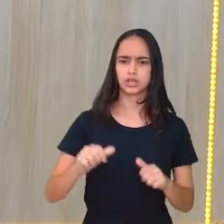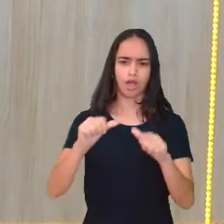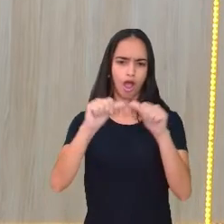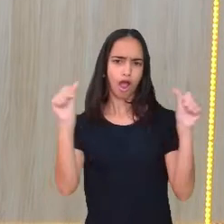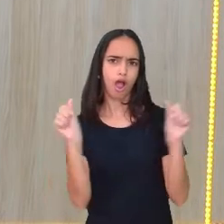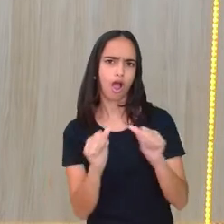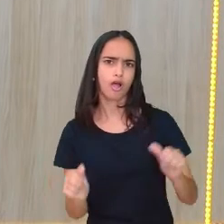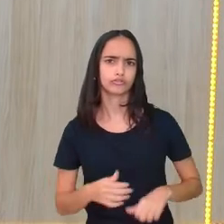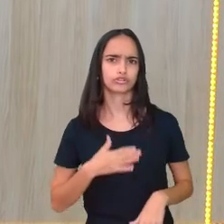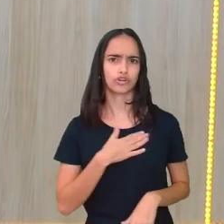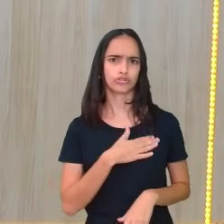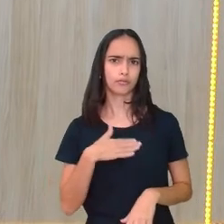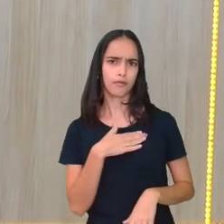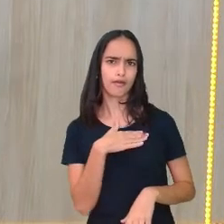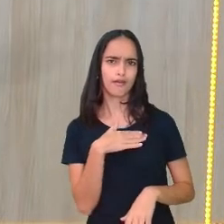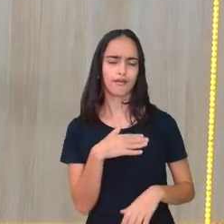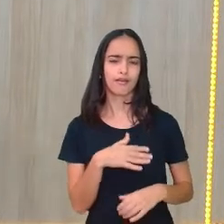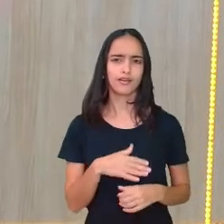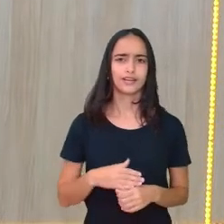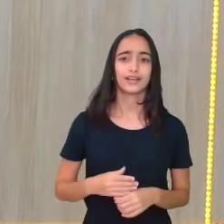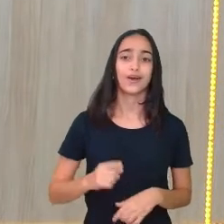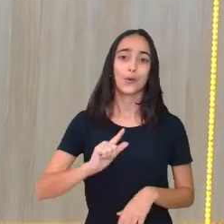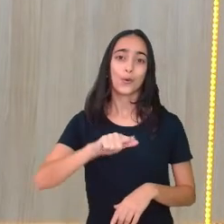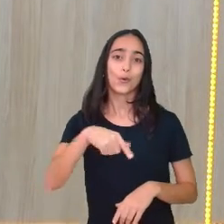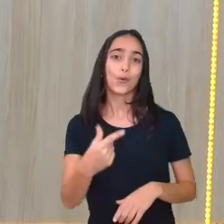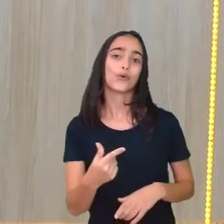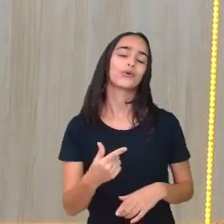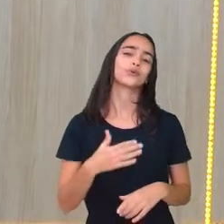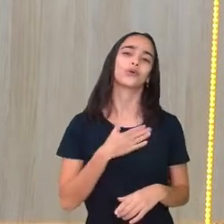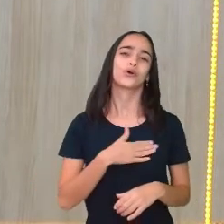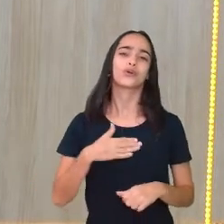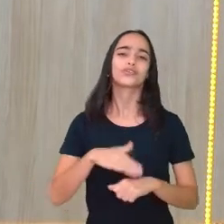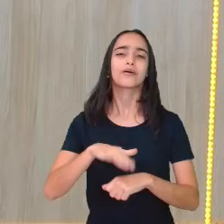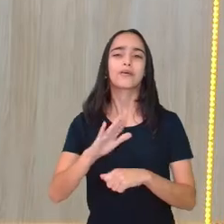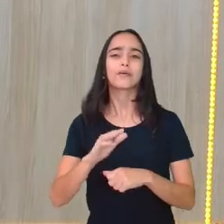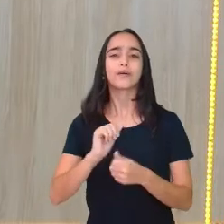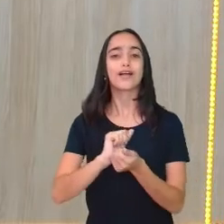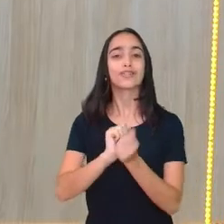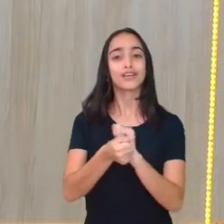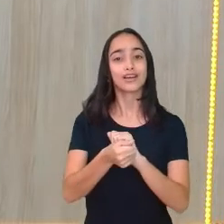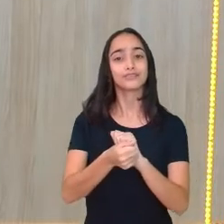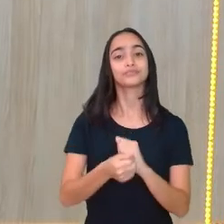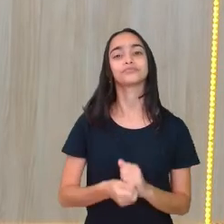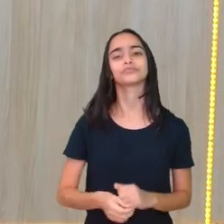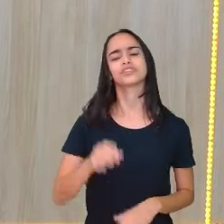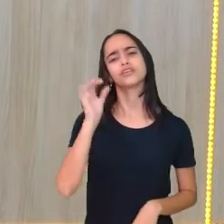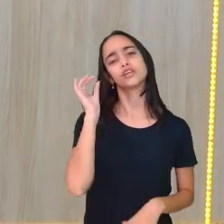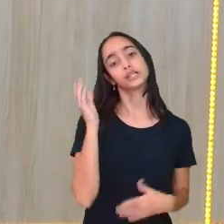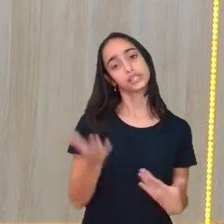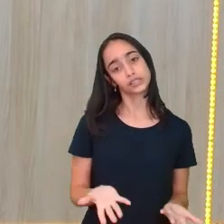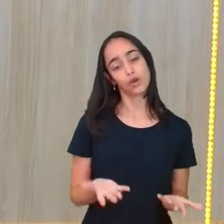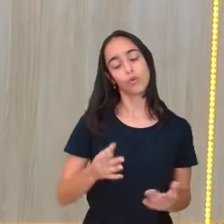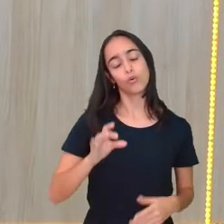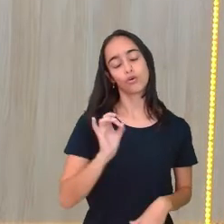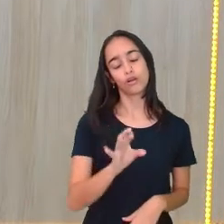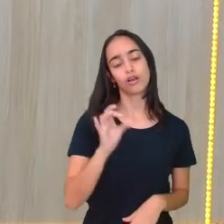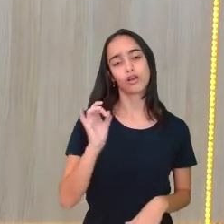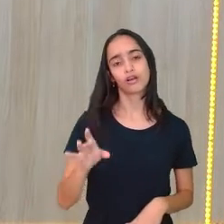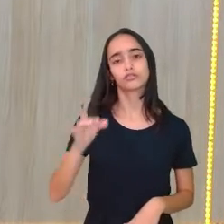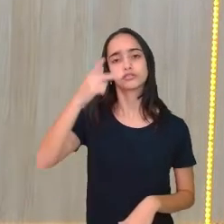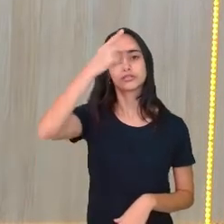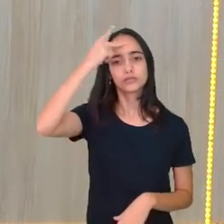ter uma veia mais para a parte esportiva. Esportiva. Exatamente. E por aí vai. Então, cada pessoa tem ali a